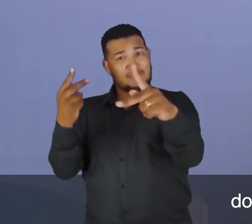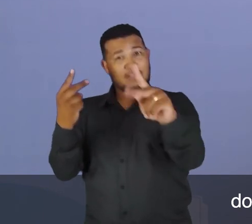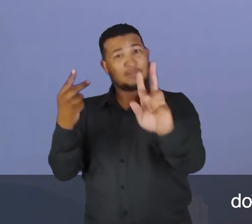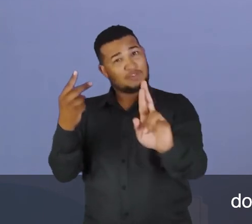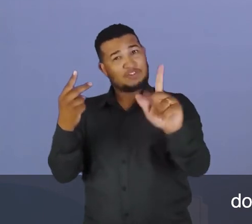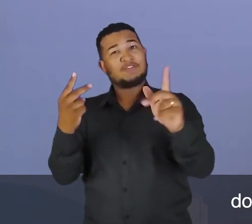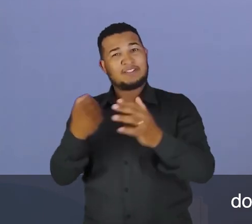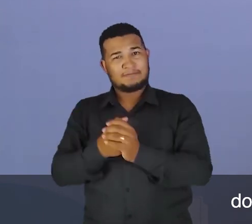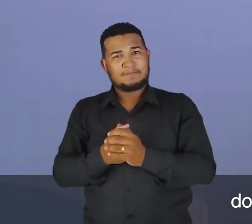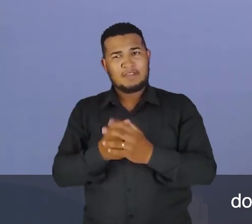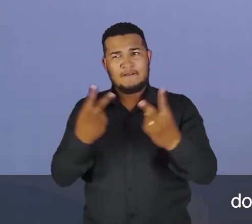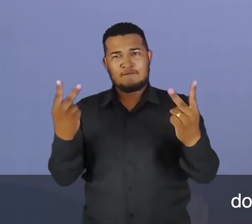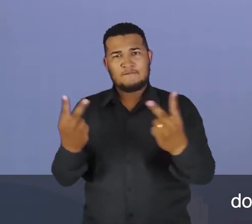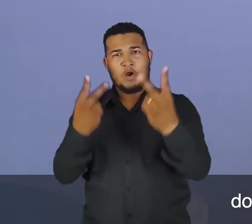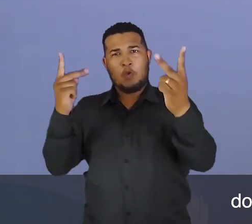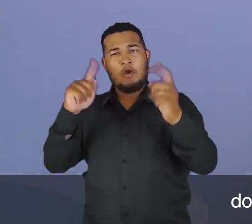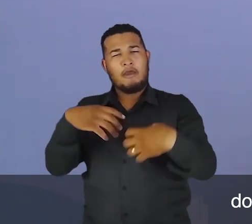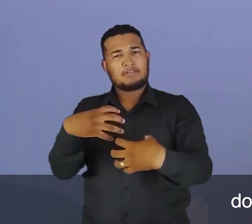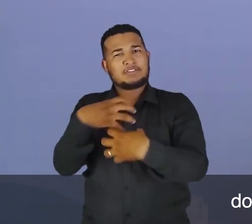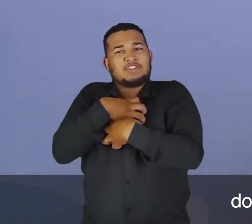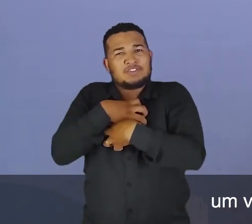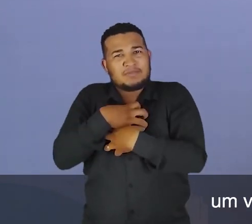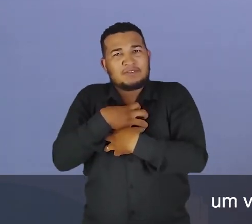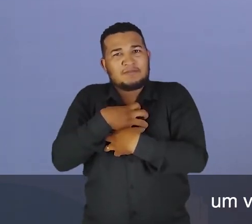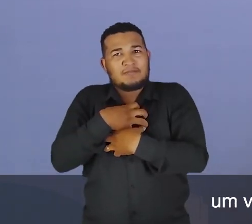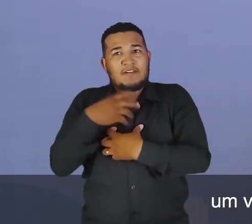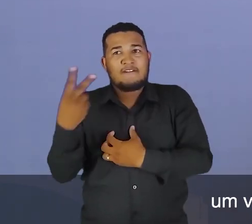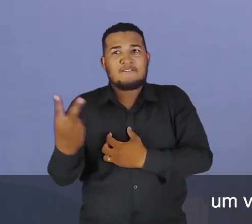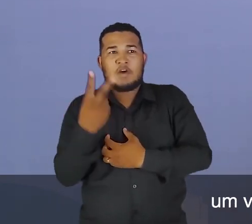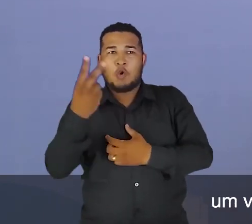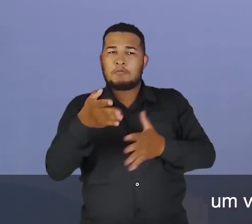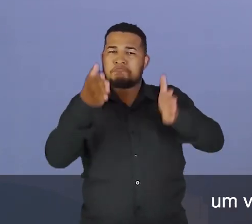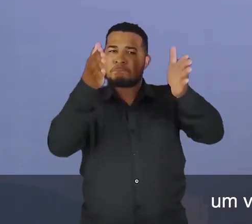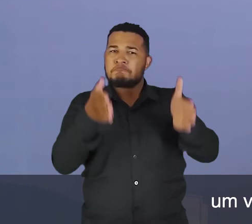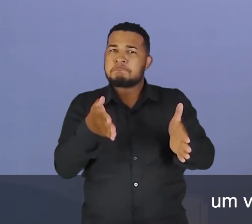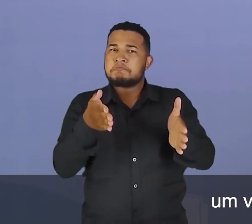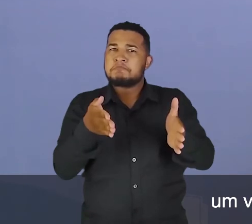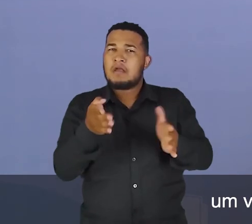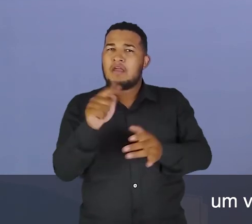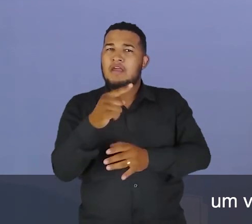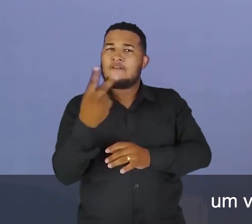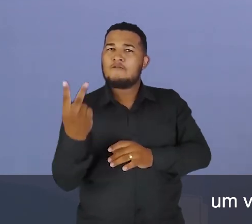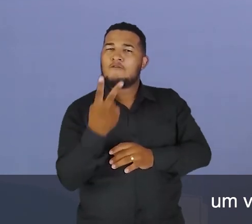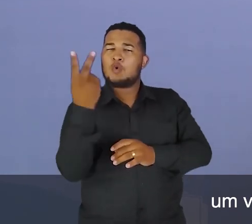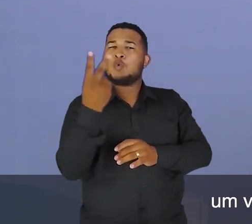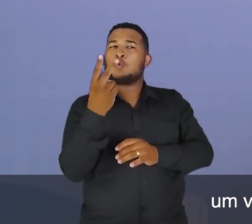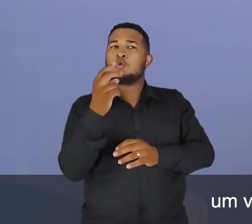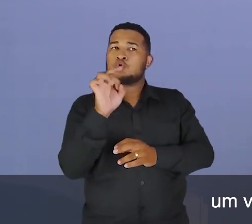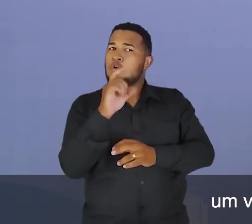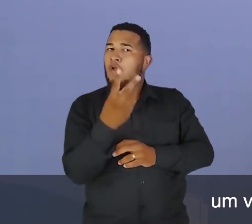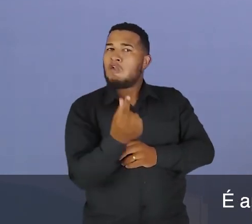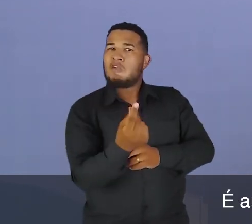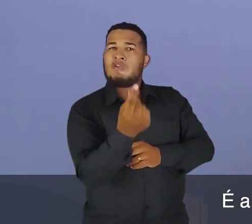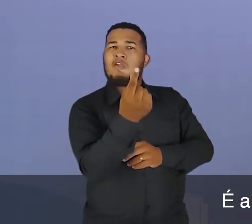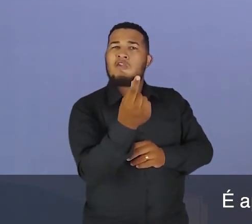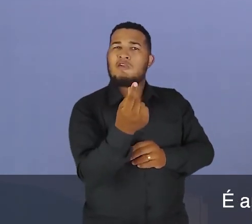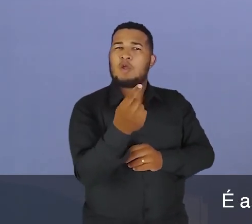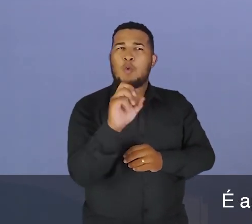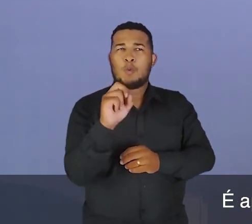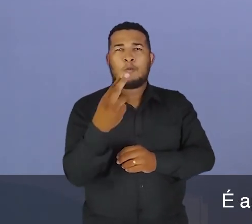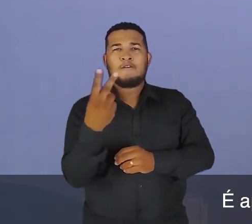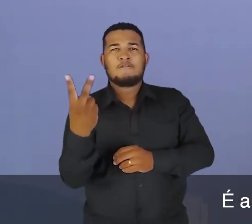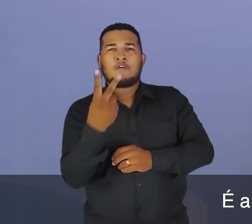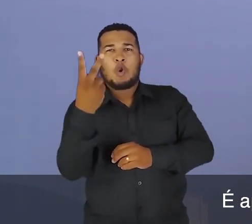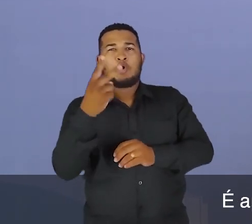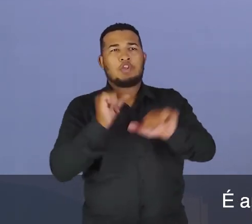Esse valor, ele é valor sentimental, ele é um valor momentâneo, ele é um valor simplesmente financeiro, é apenas um valor